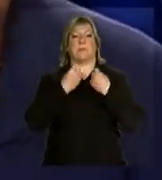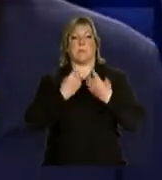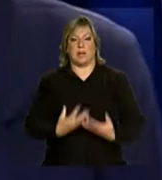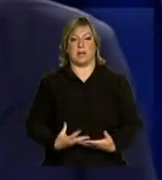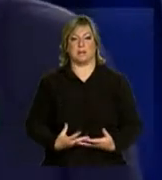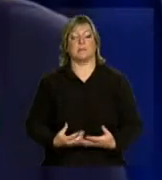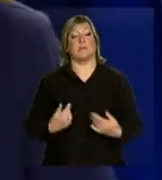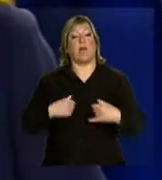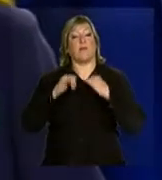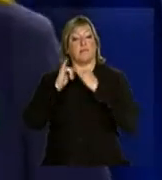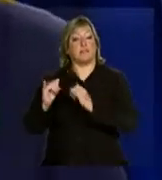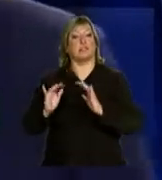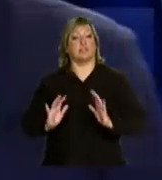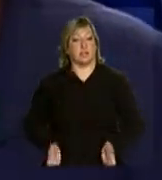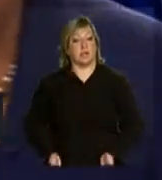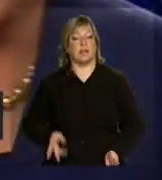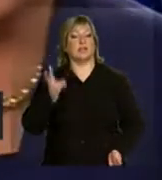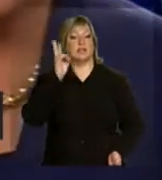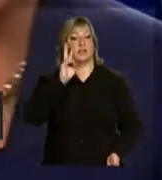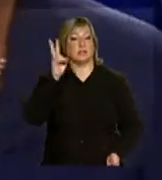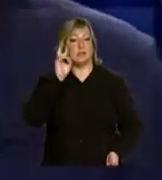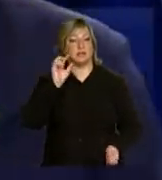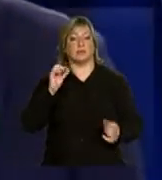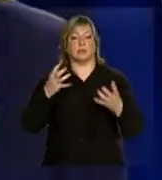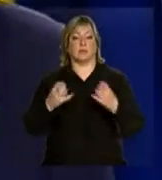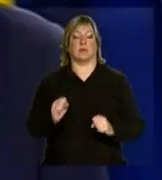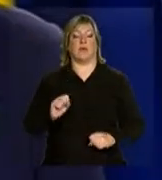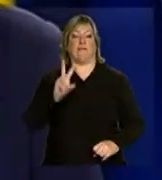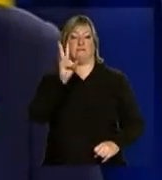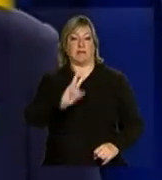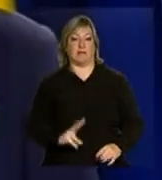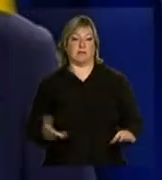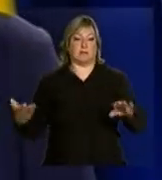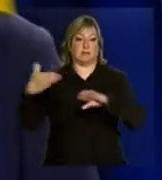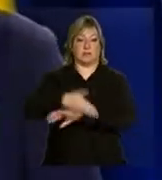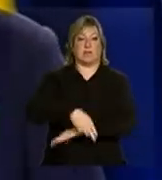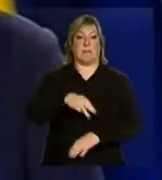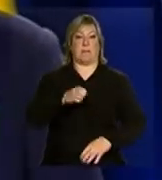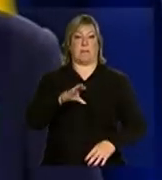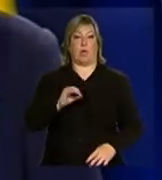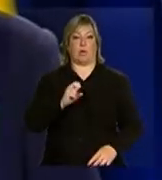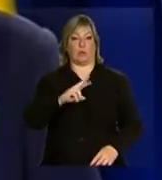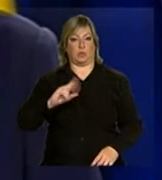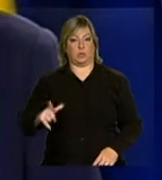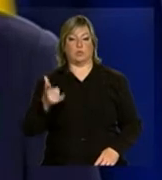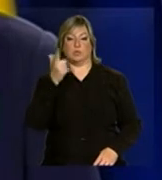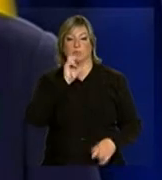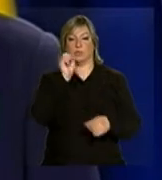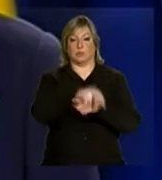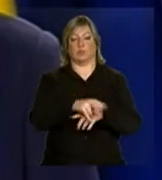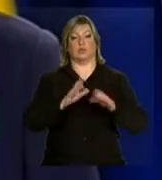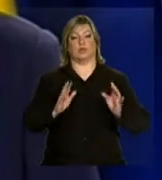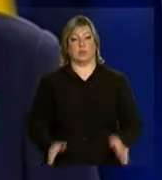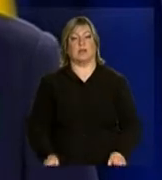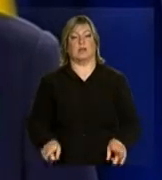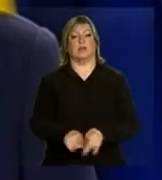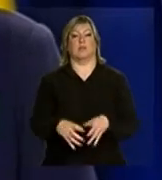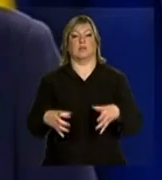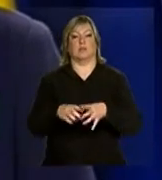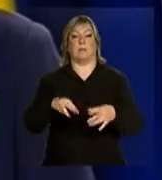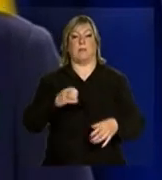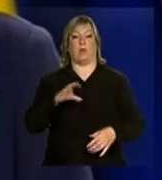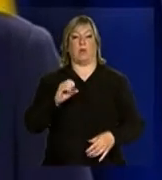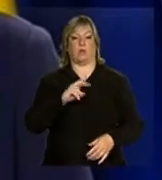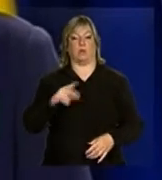Falei-lhe da importância da adesão da Venezuela ao Mercosul e da consolidação da Unasul como uma instância regional